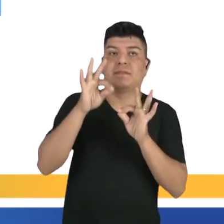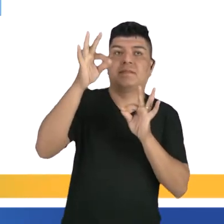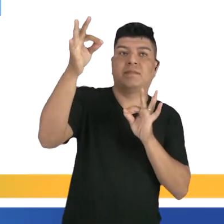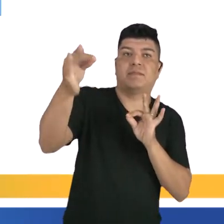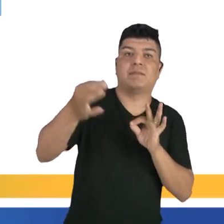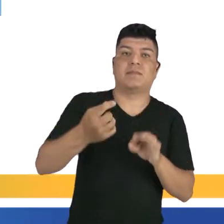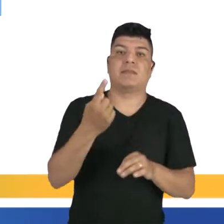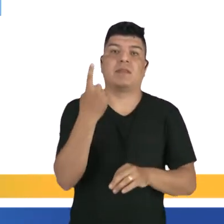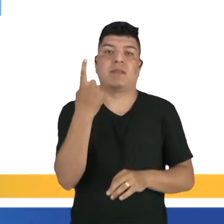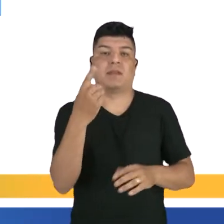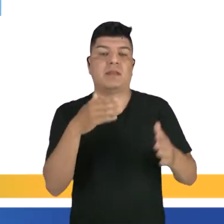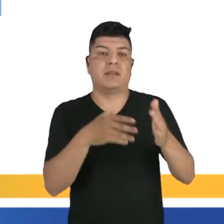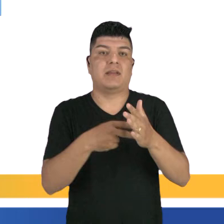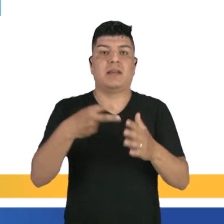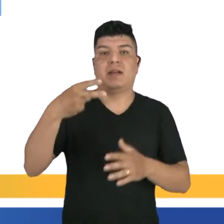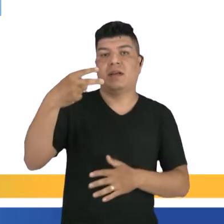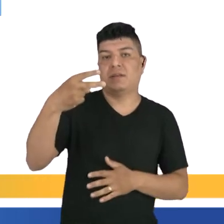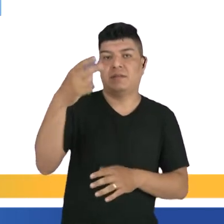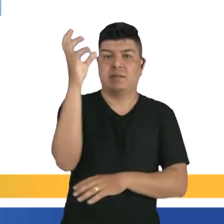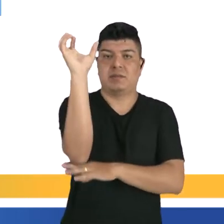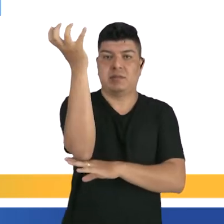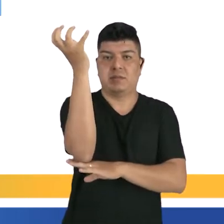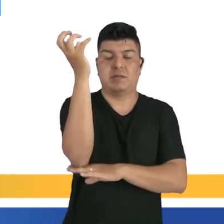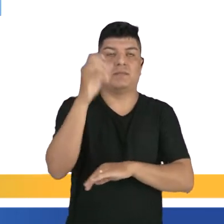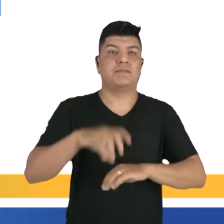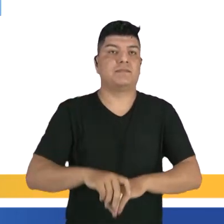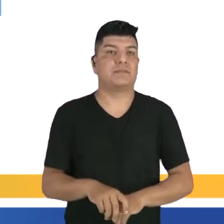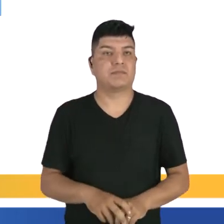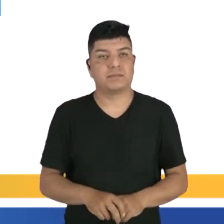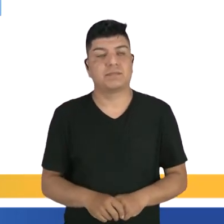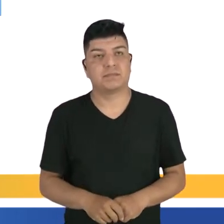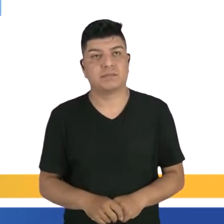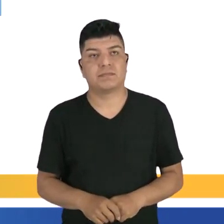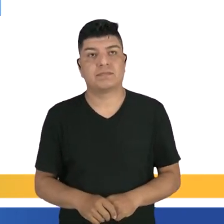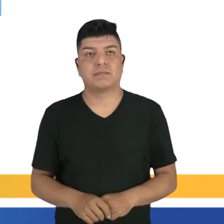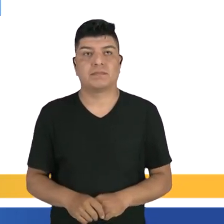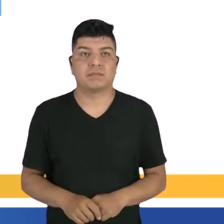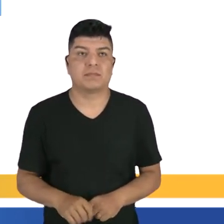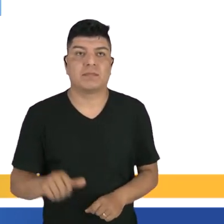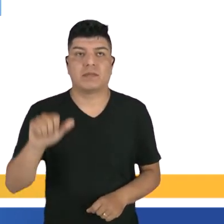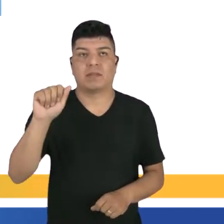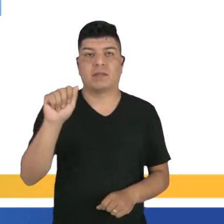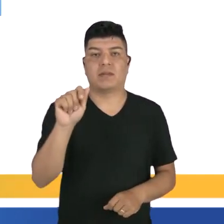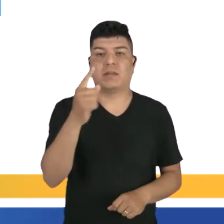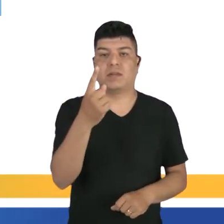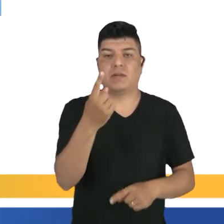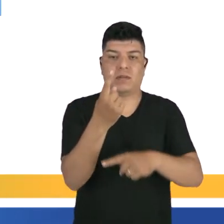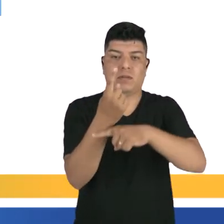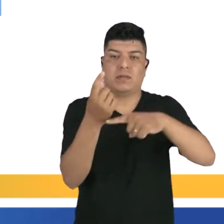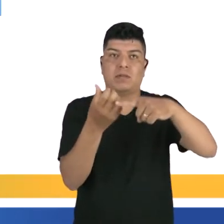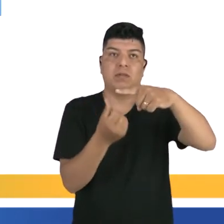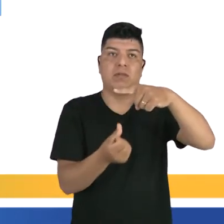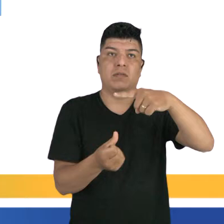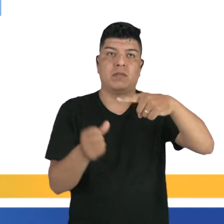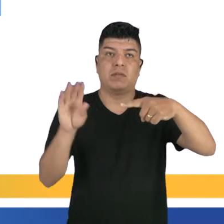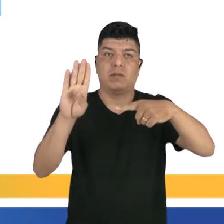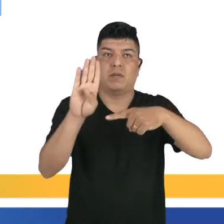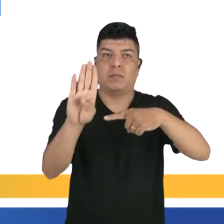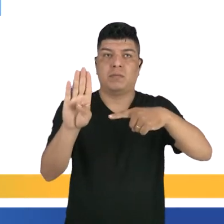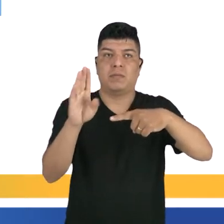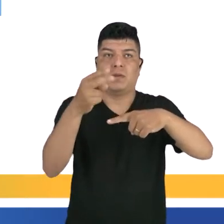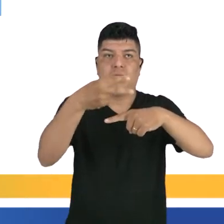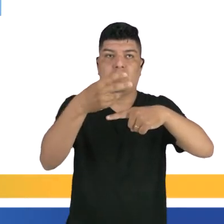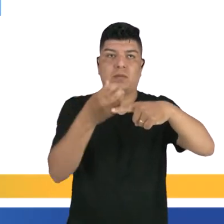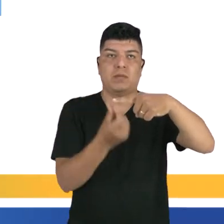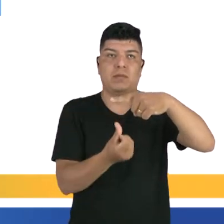a primeira e a segunda árvore? Então vamos lá. Eu tenho letra A 1/6, letra B 2/6,